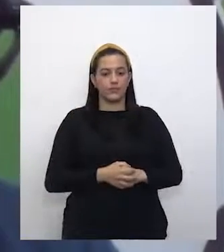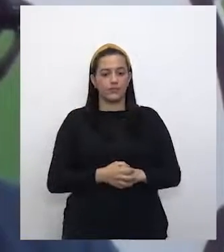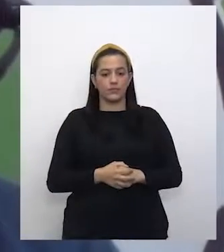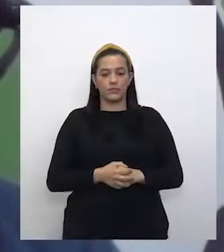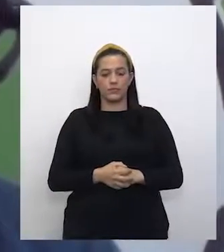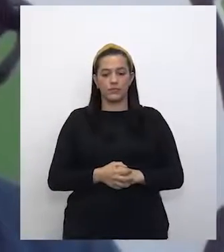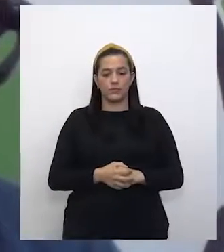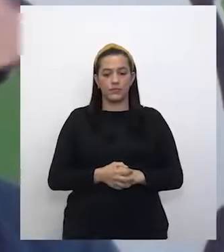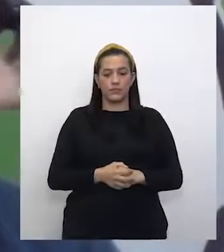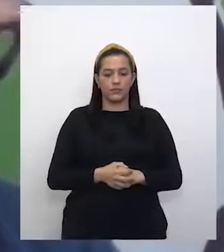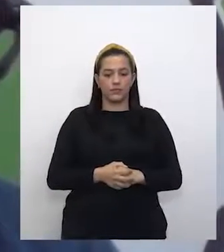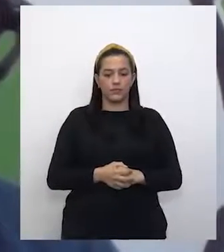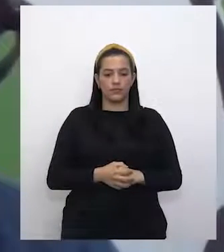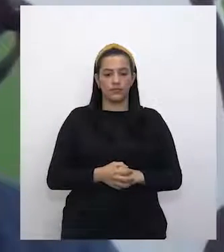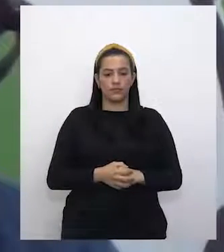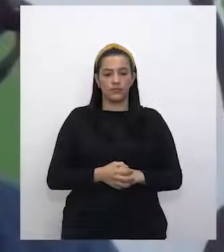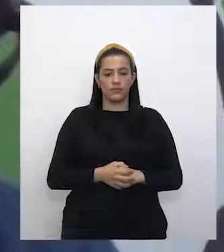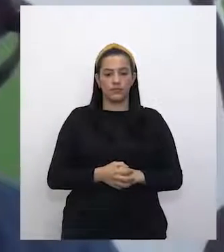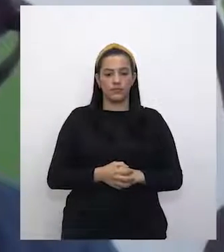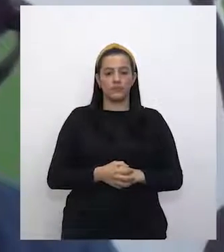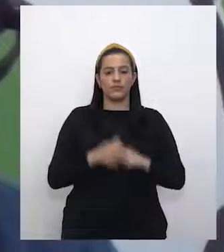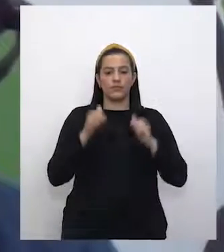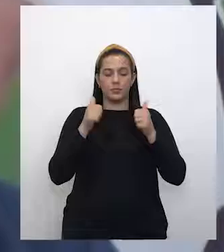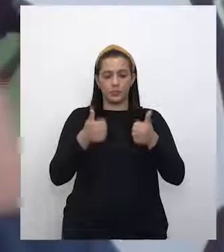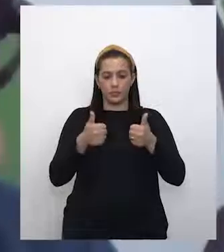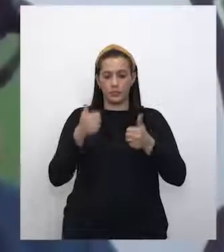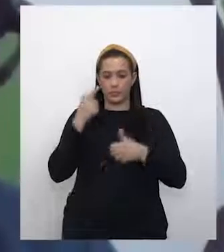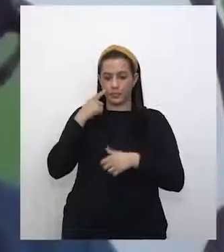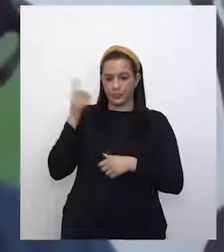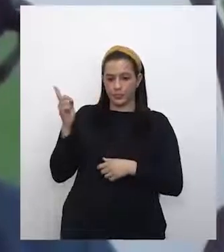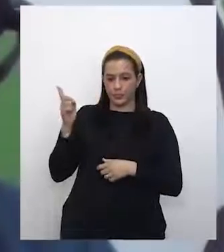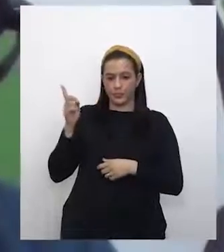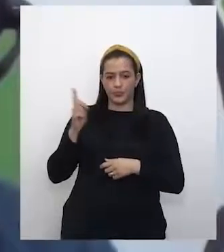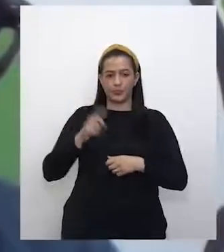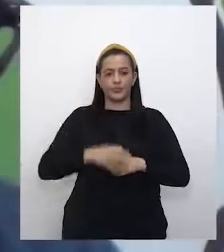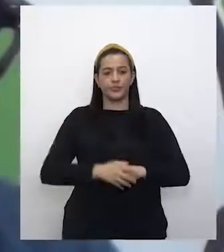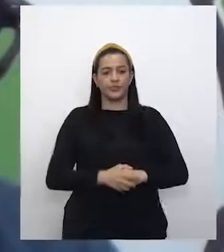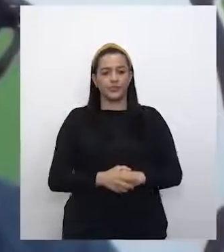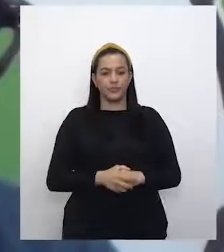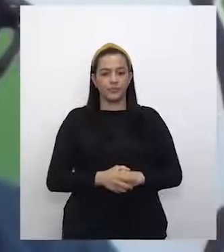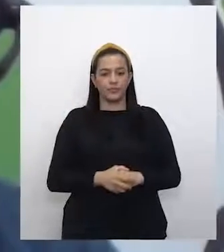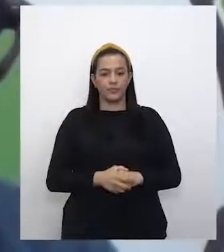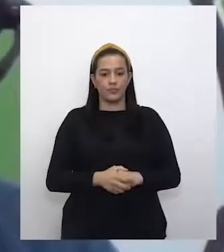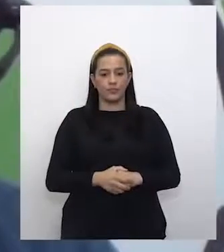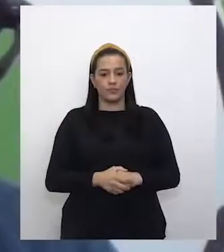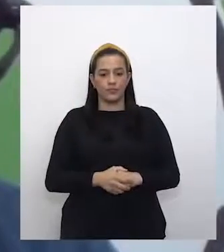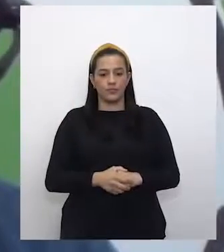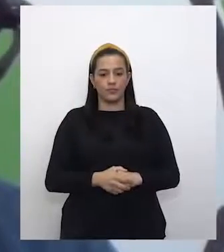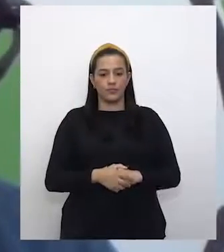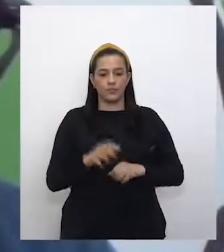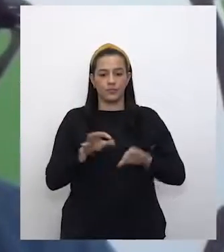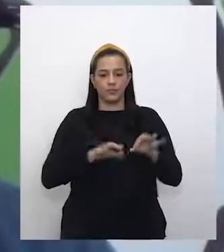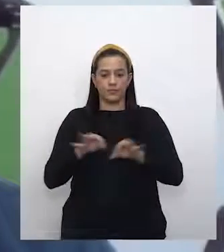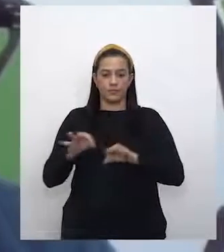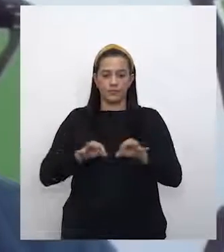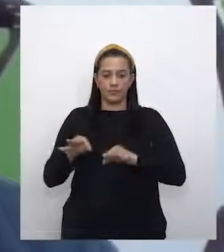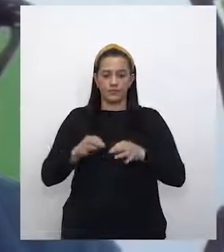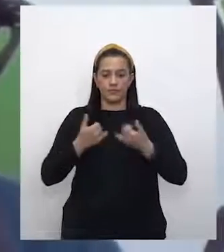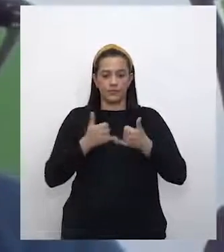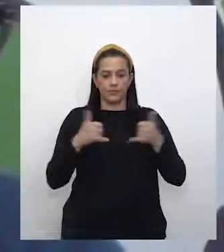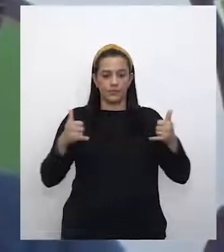aí? Ok? Então, de costas, aqui é o circuito